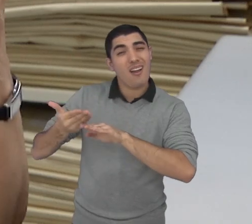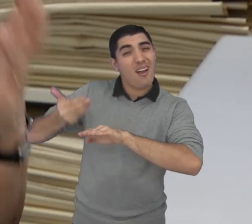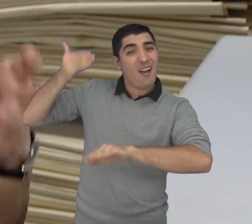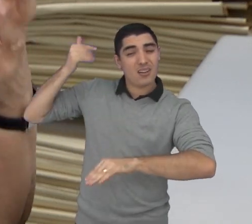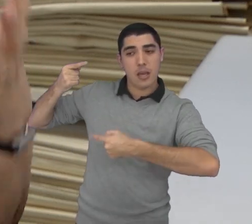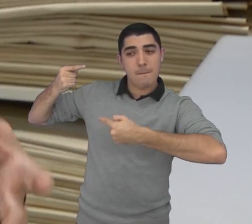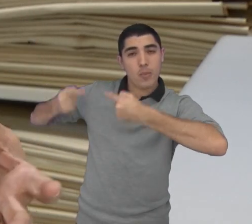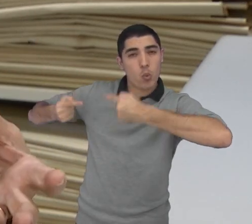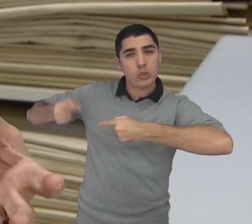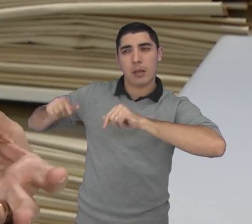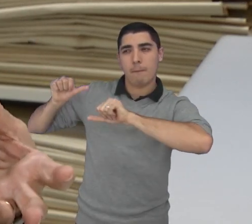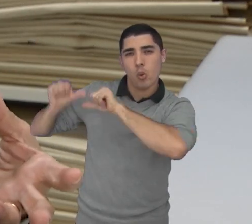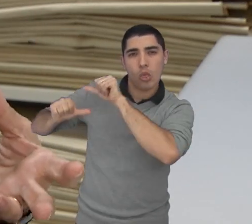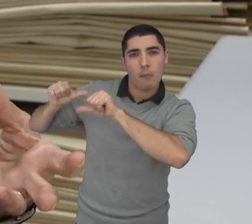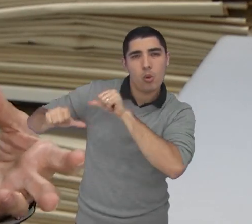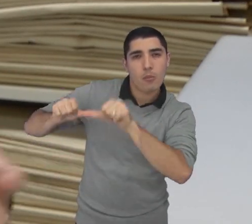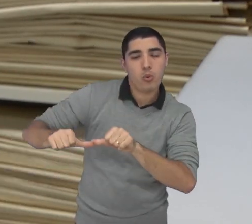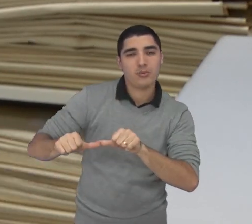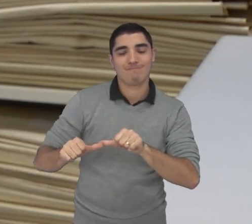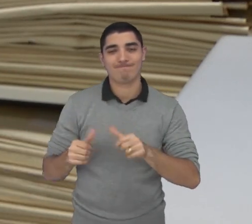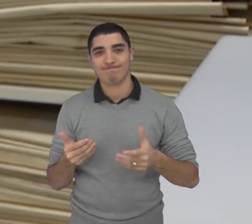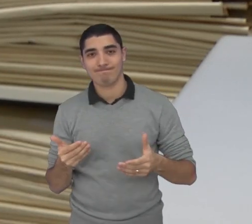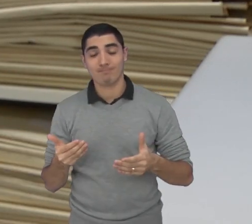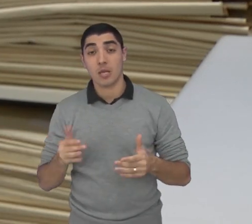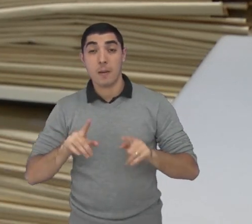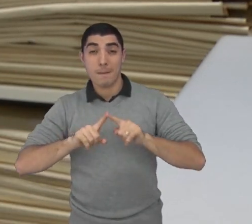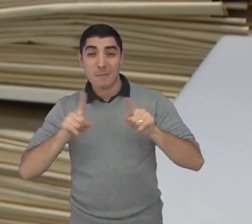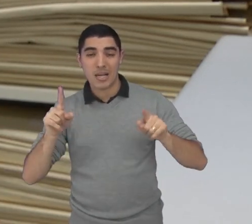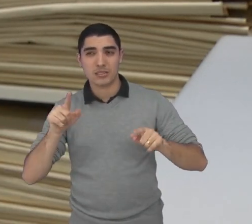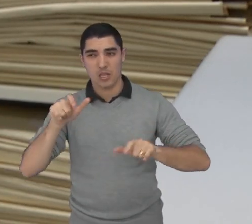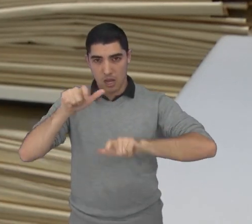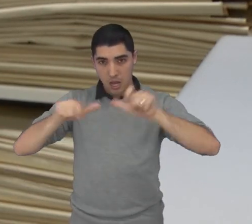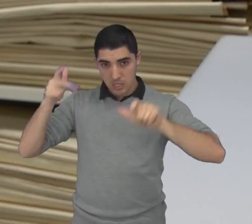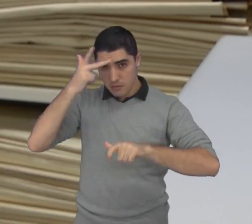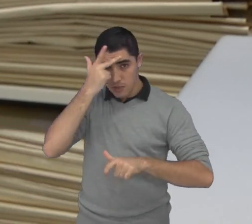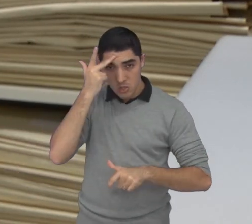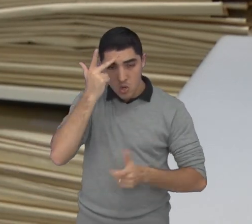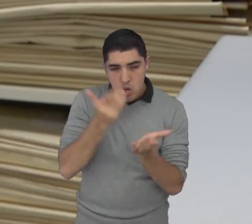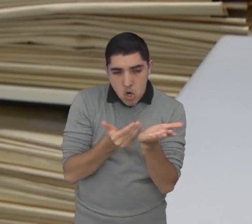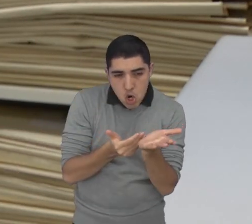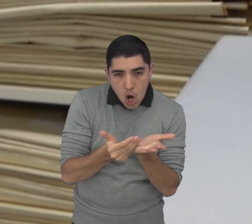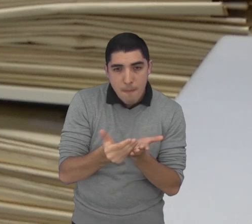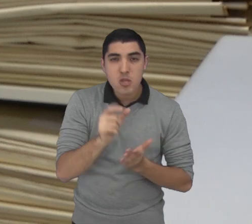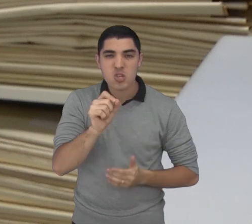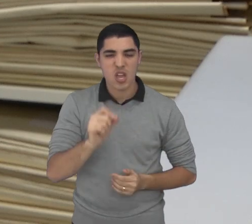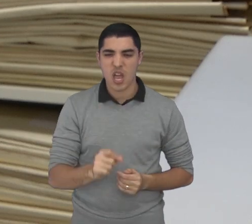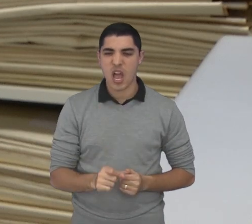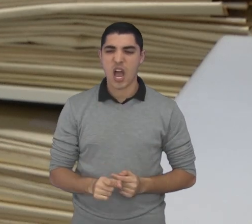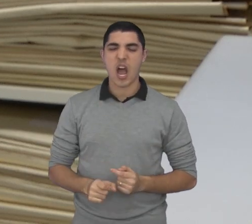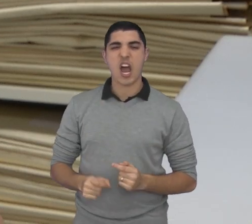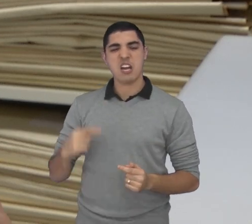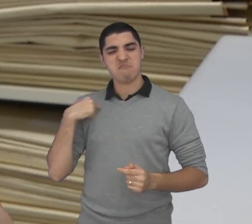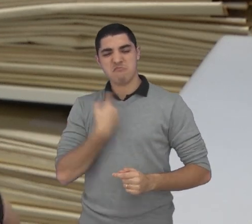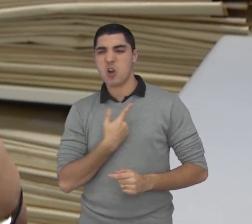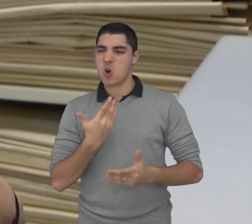muito do pensamento político da época. Só que muitos daqueles que estavam na Constituinte começaram a